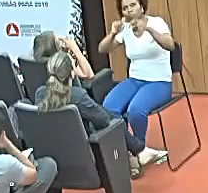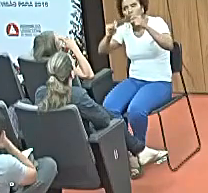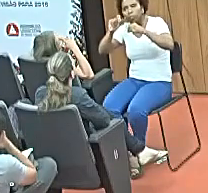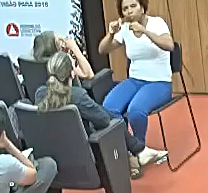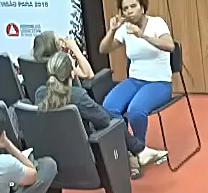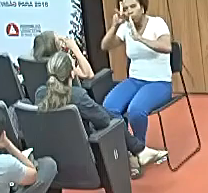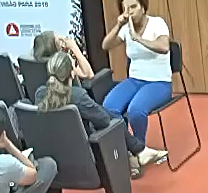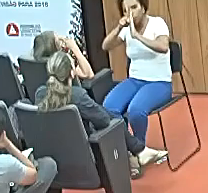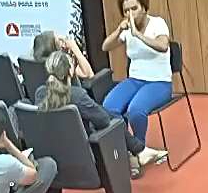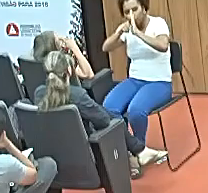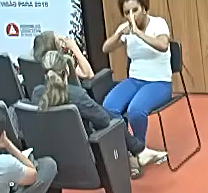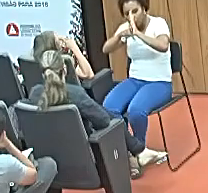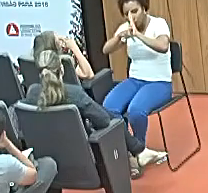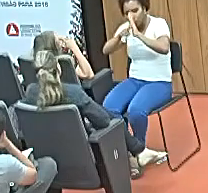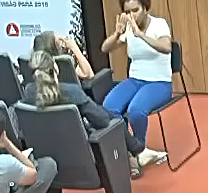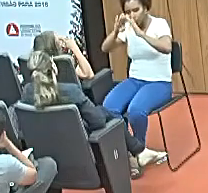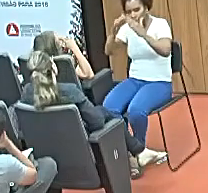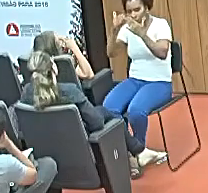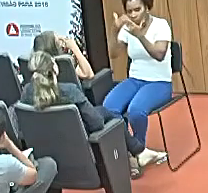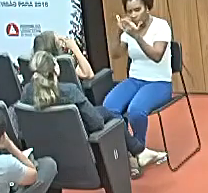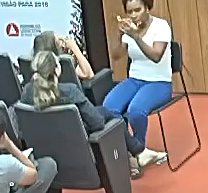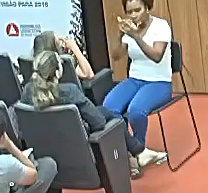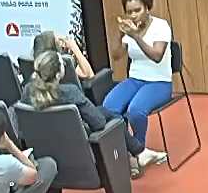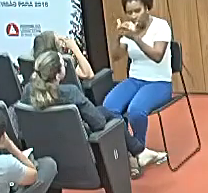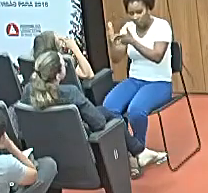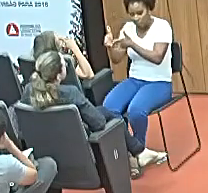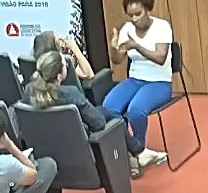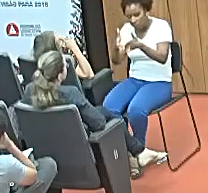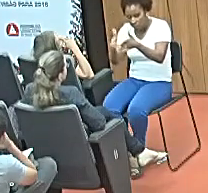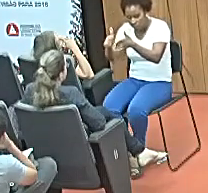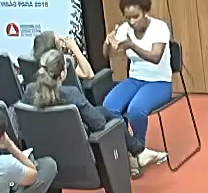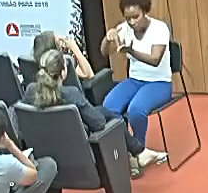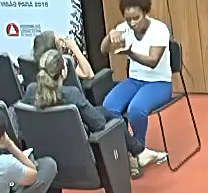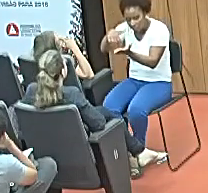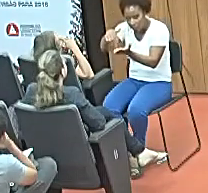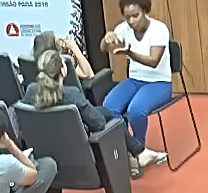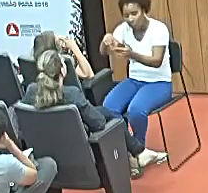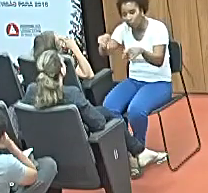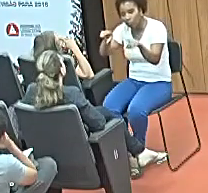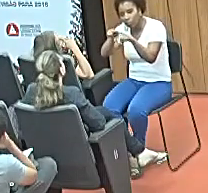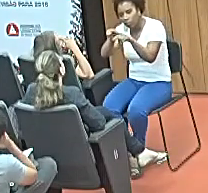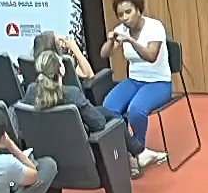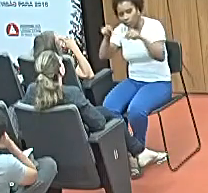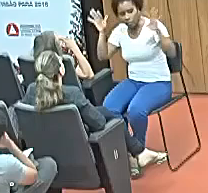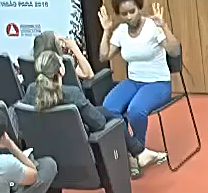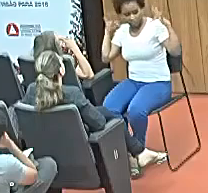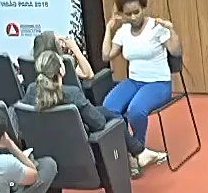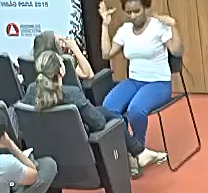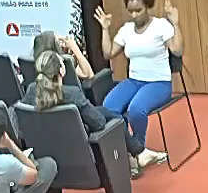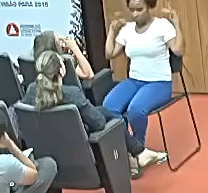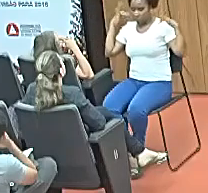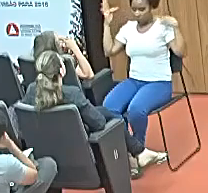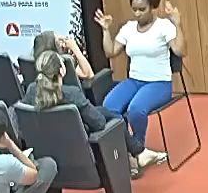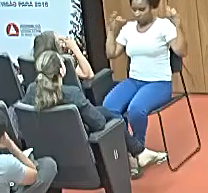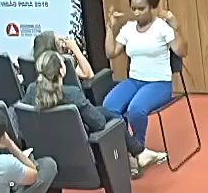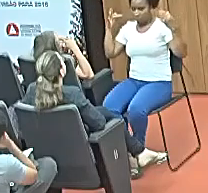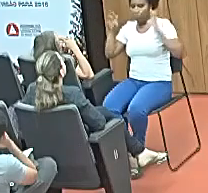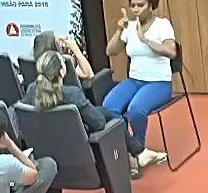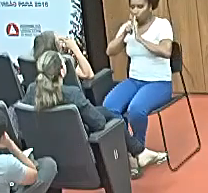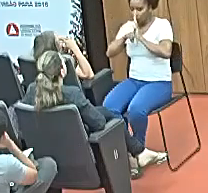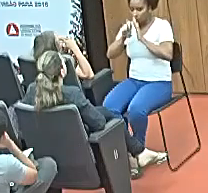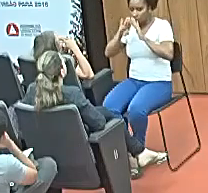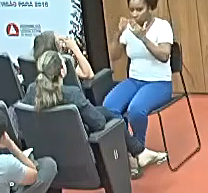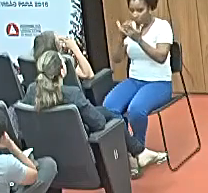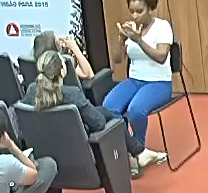projeto escola na trilha e para a estruturação da produção local direcionado ao turismo outro tópico